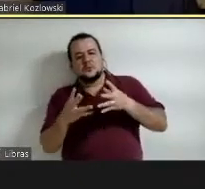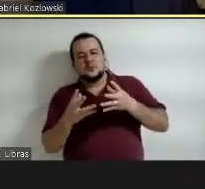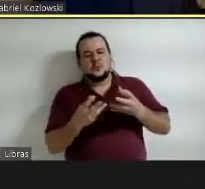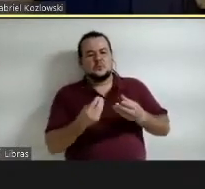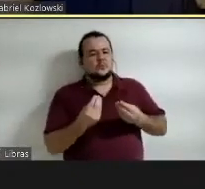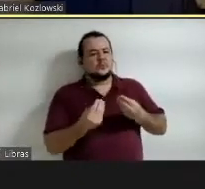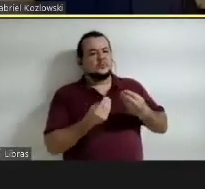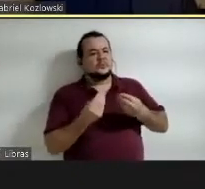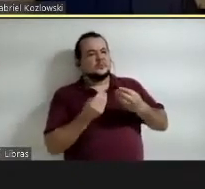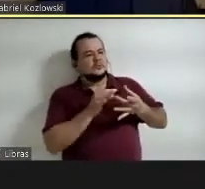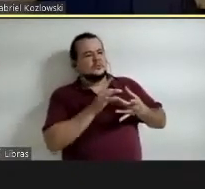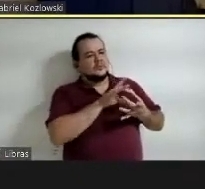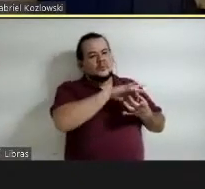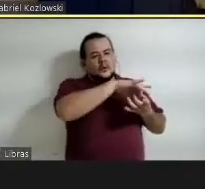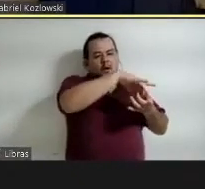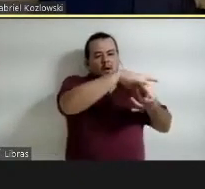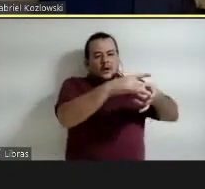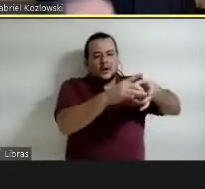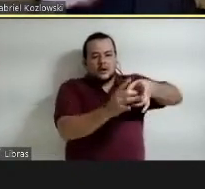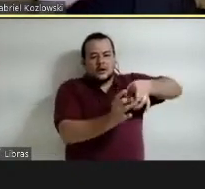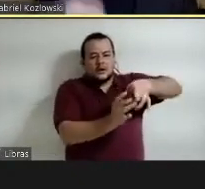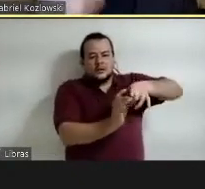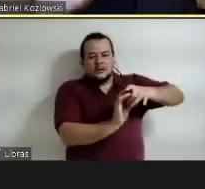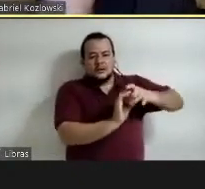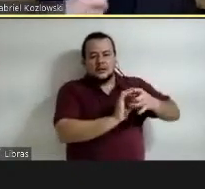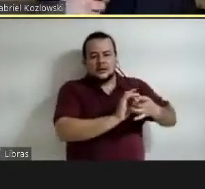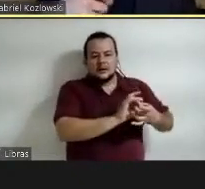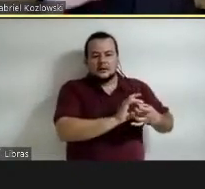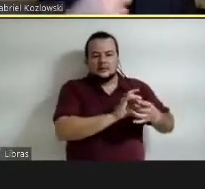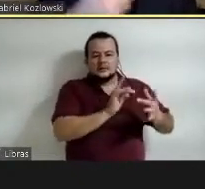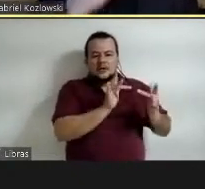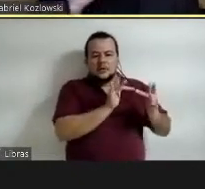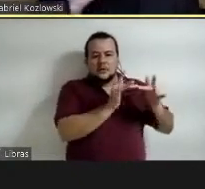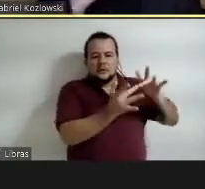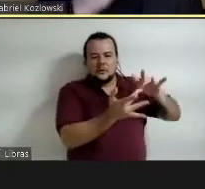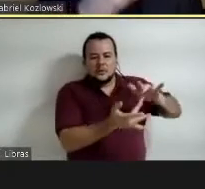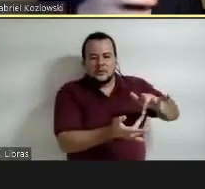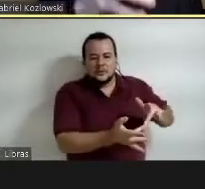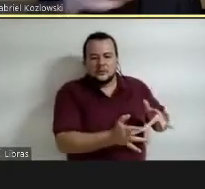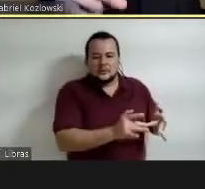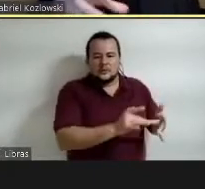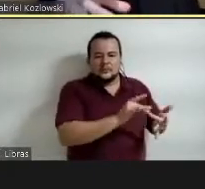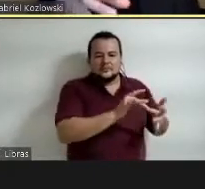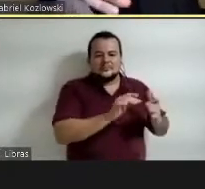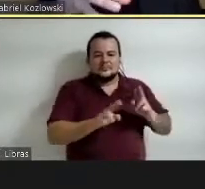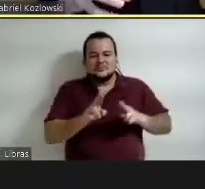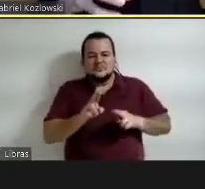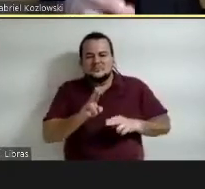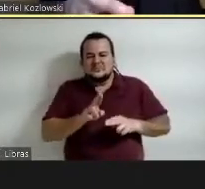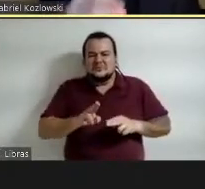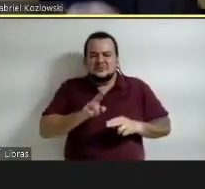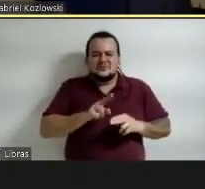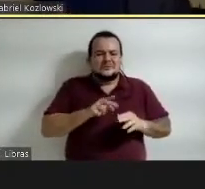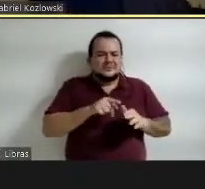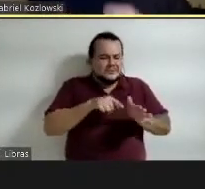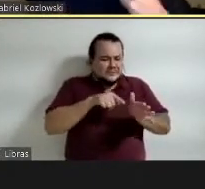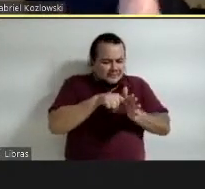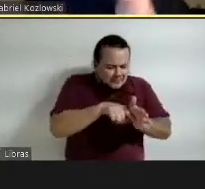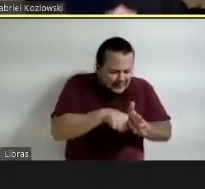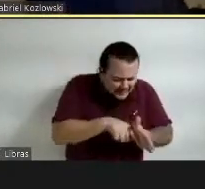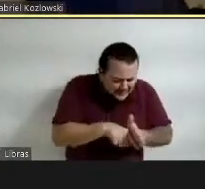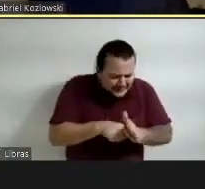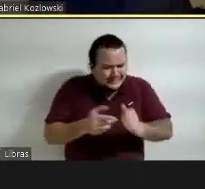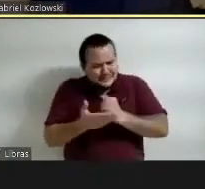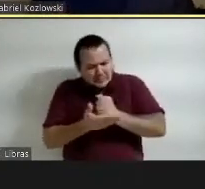interconectado. E através de uma mineração precisa de dados e de